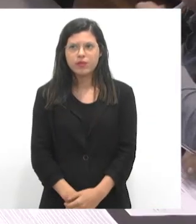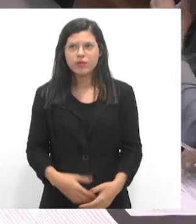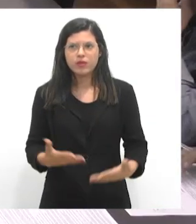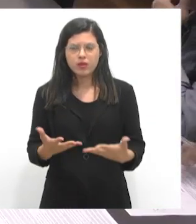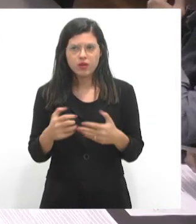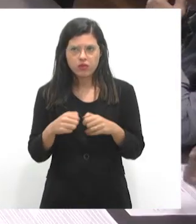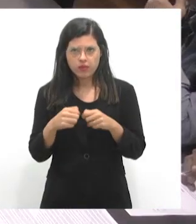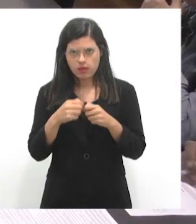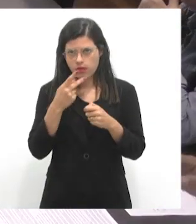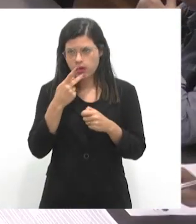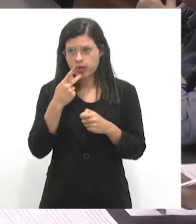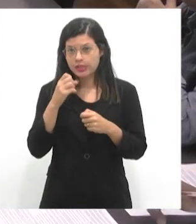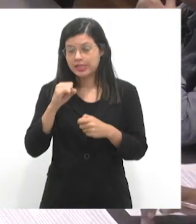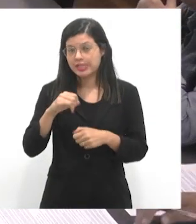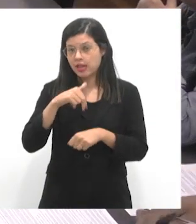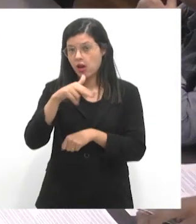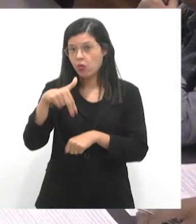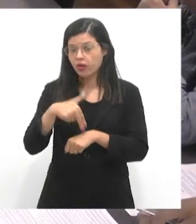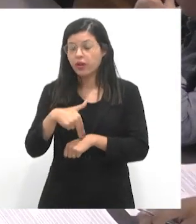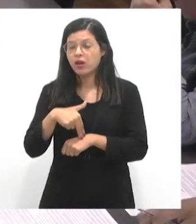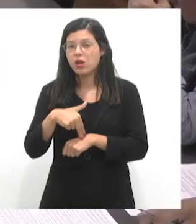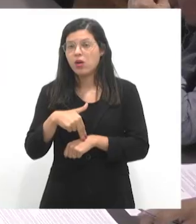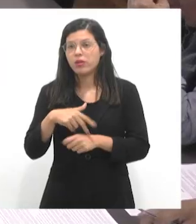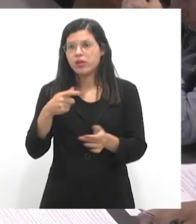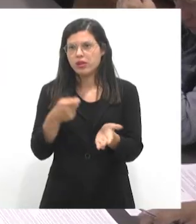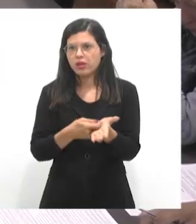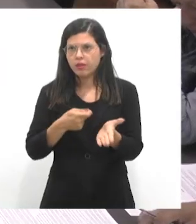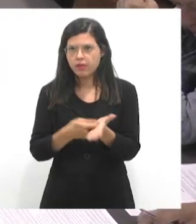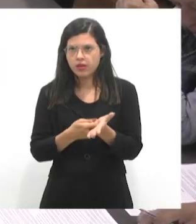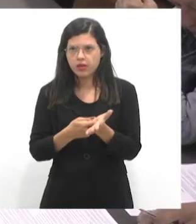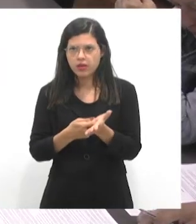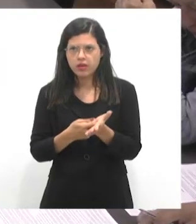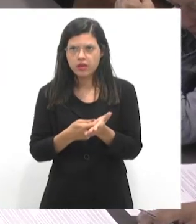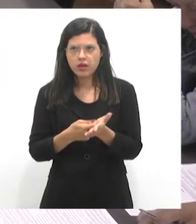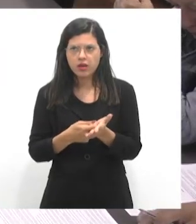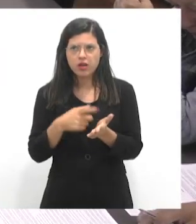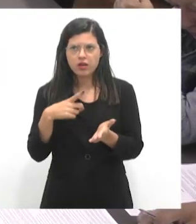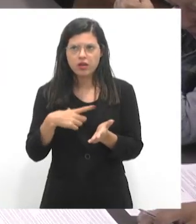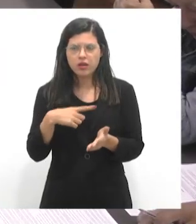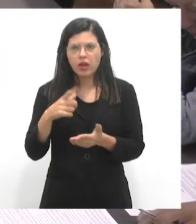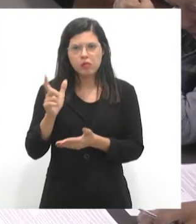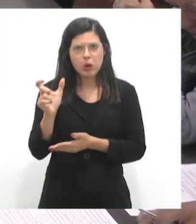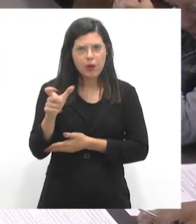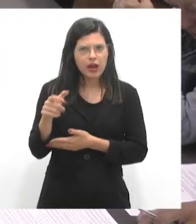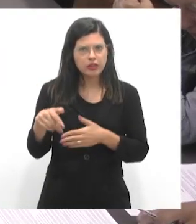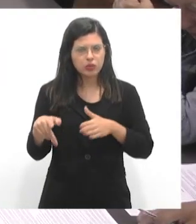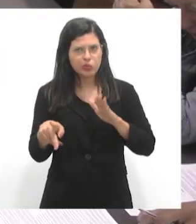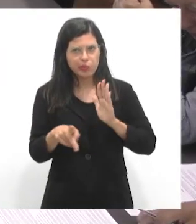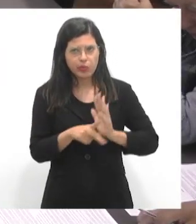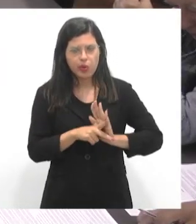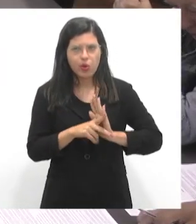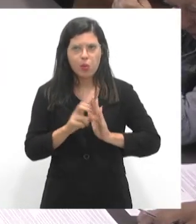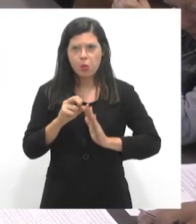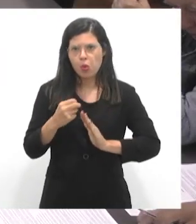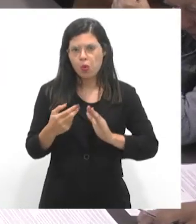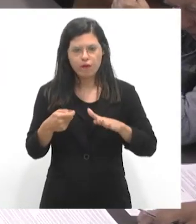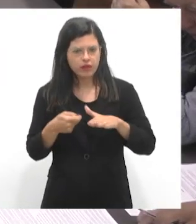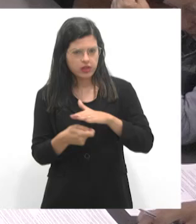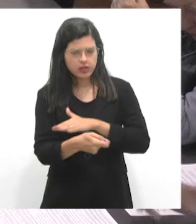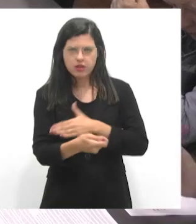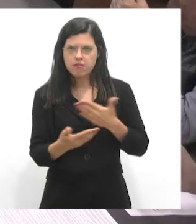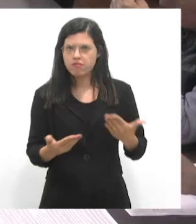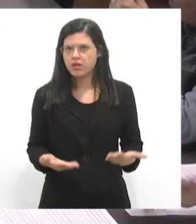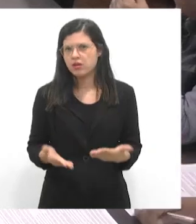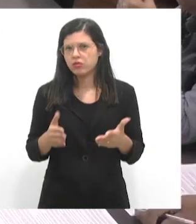é que se a União Federal determinar que, se, por exemplo, alguma linha de fomento ou um crédito próprio, ou um financiamento, um apoio,